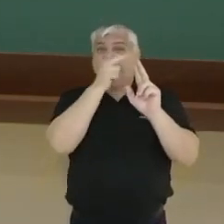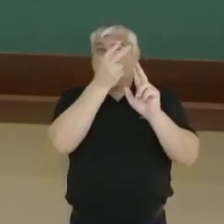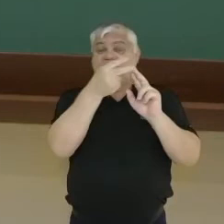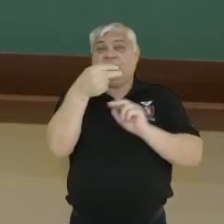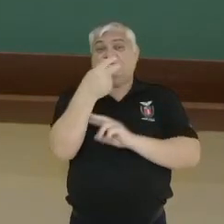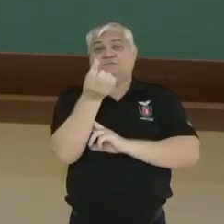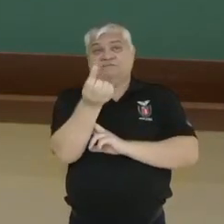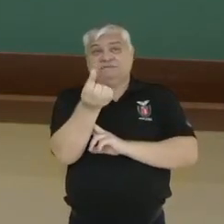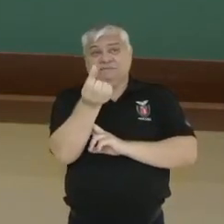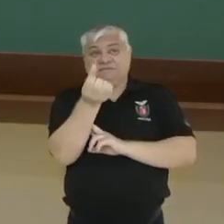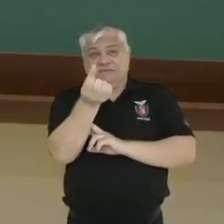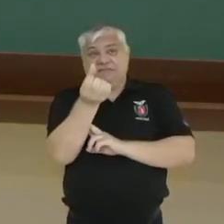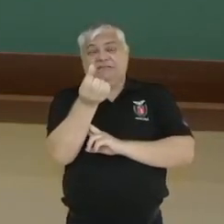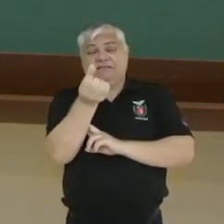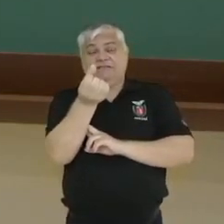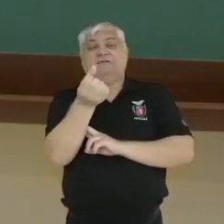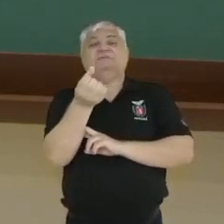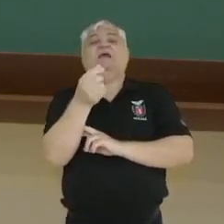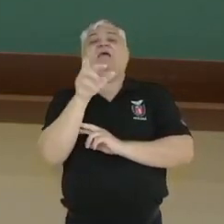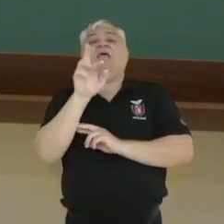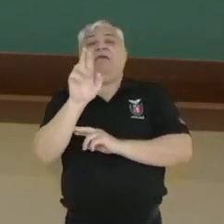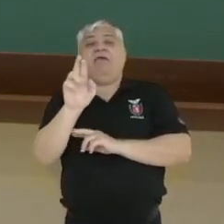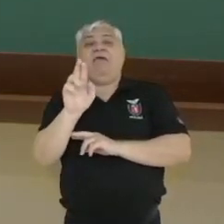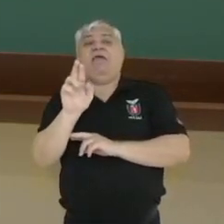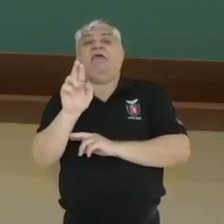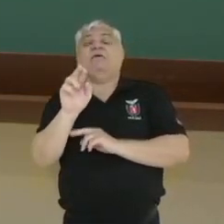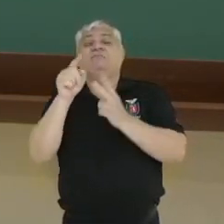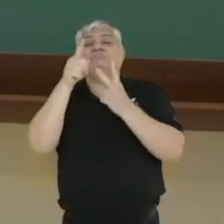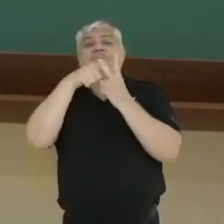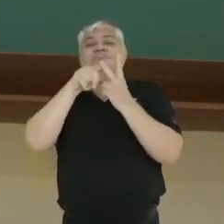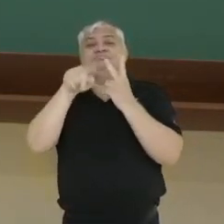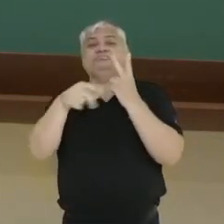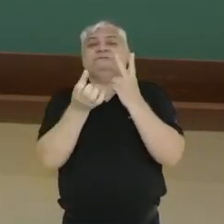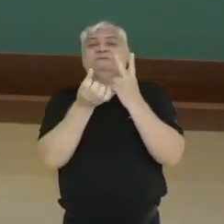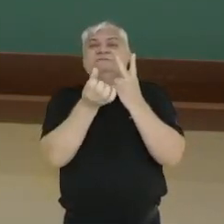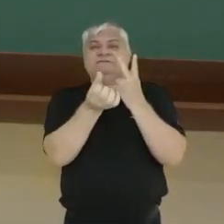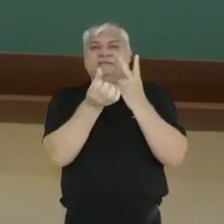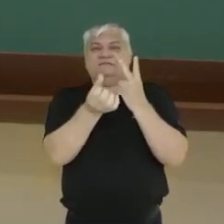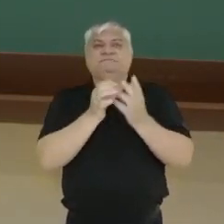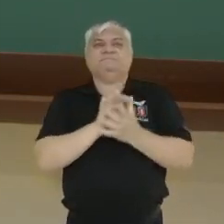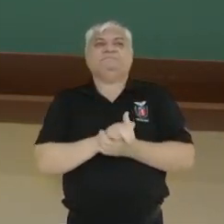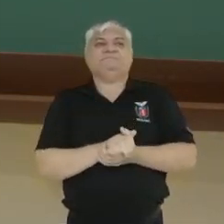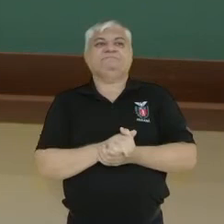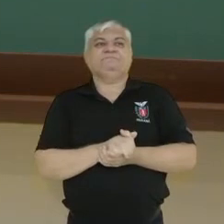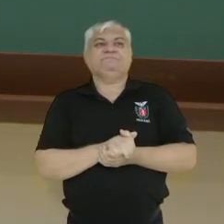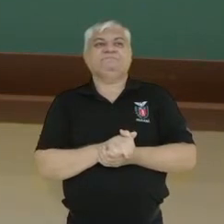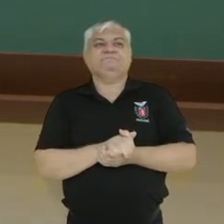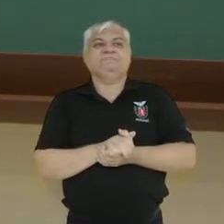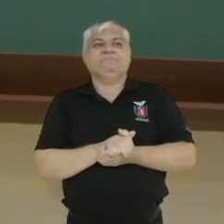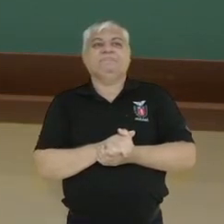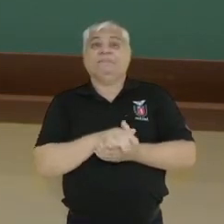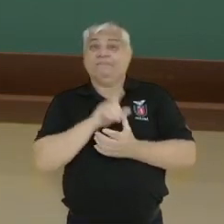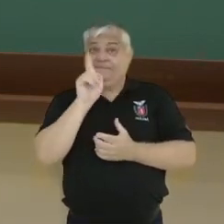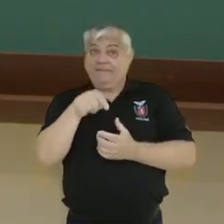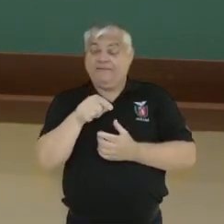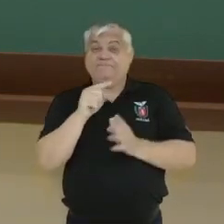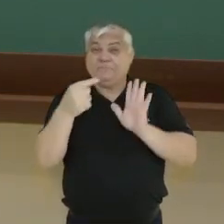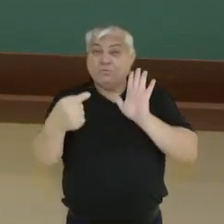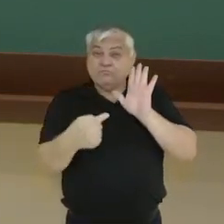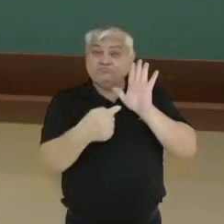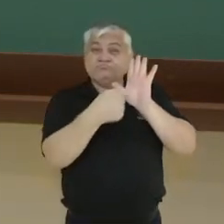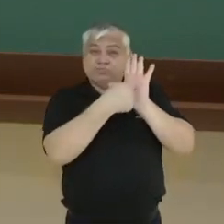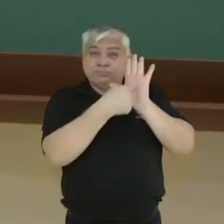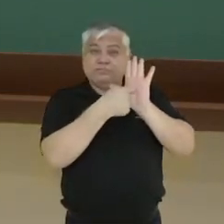igual a 6, tiramos raiz de ambos os membros, portanto, o raio dá raiz de 6. Então, portanto, o centro